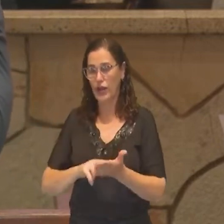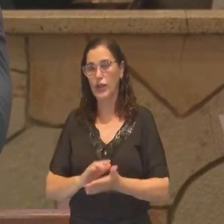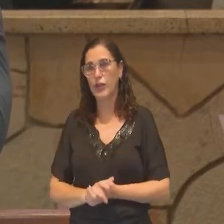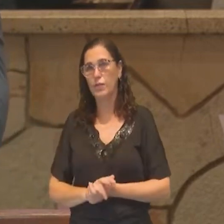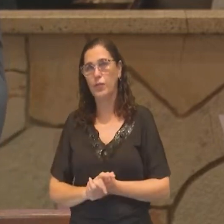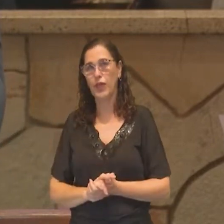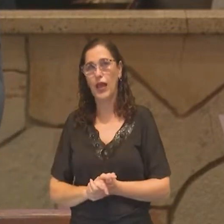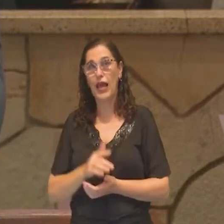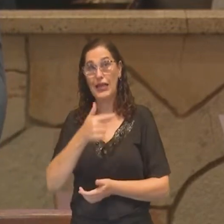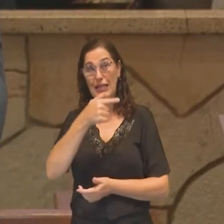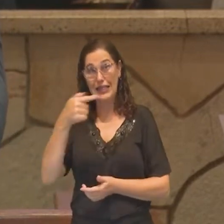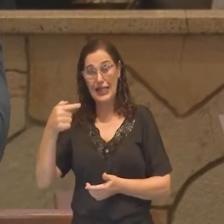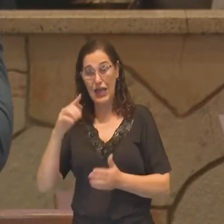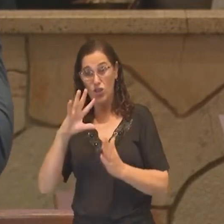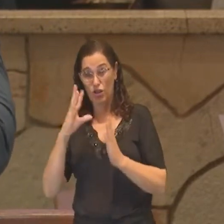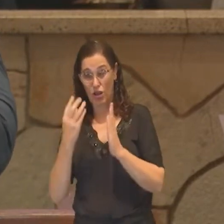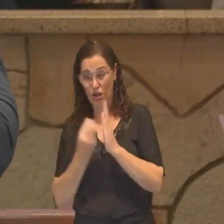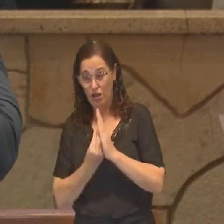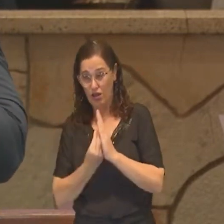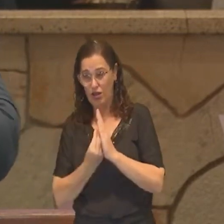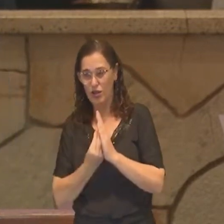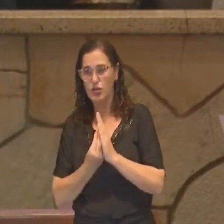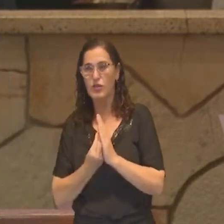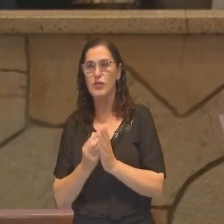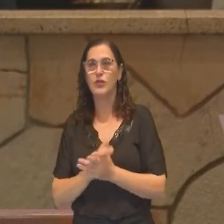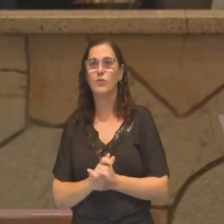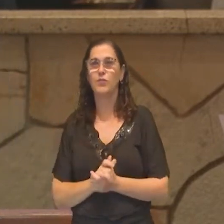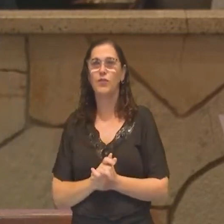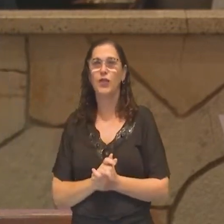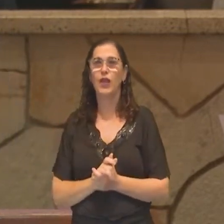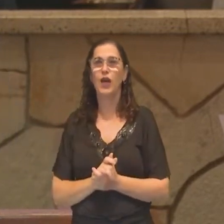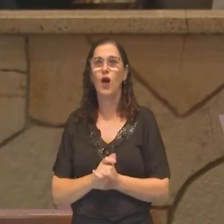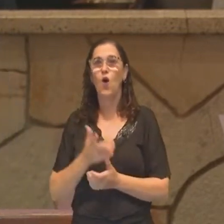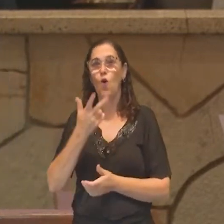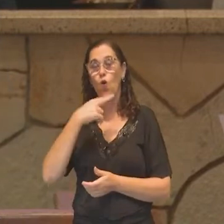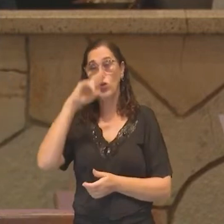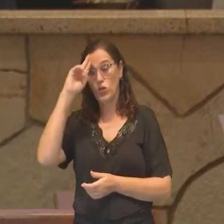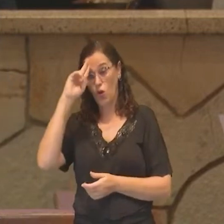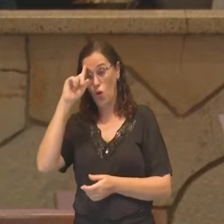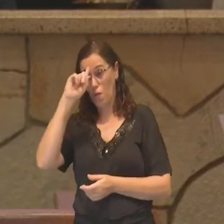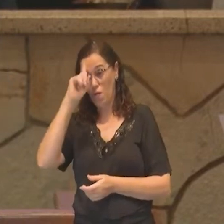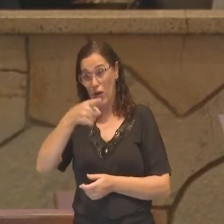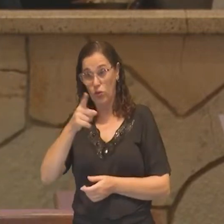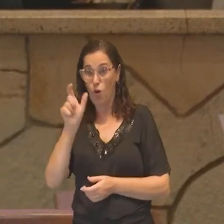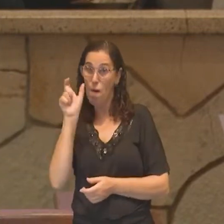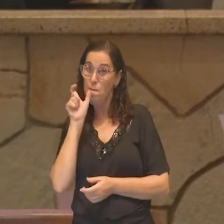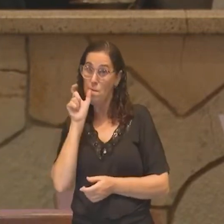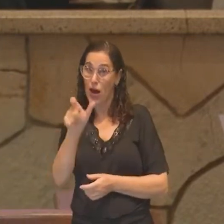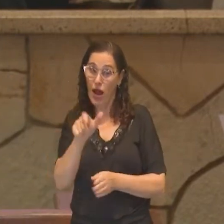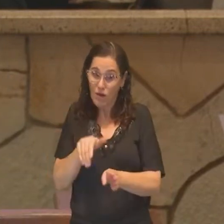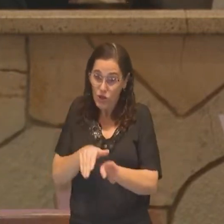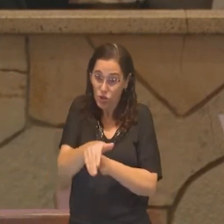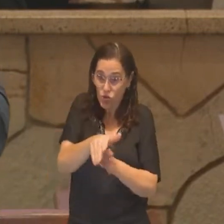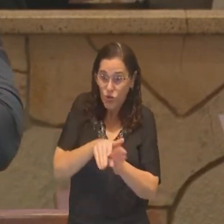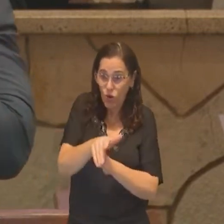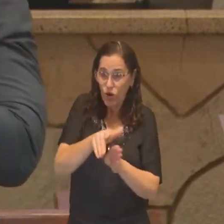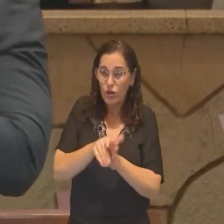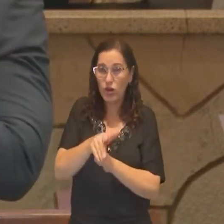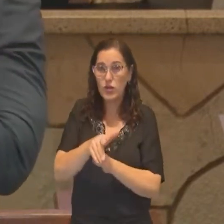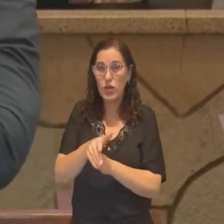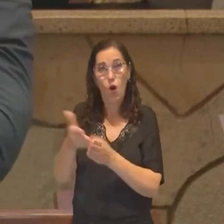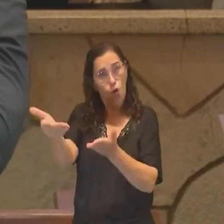das 7 igrejas, as quais o próprio Senhor enviou uma palavra de exortação,